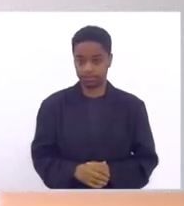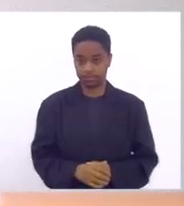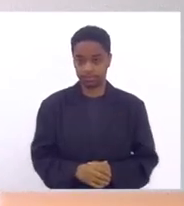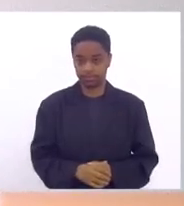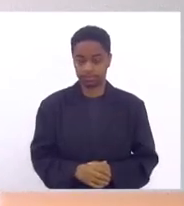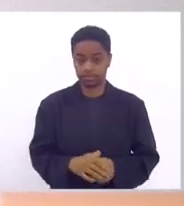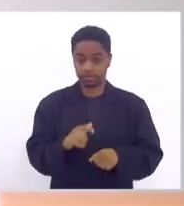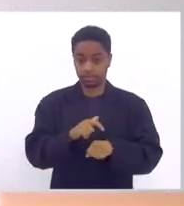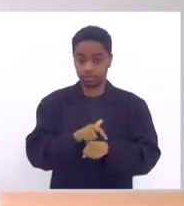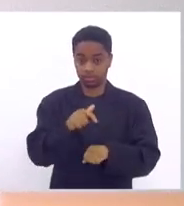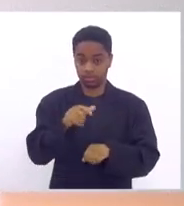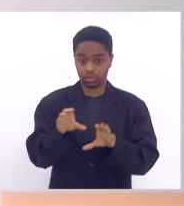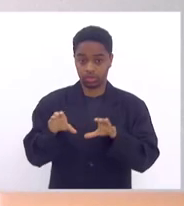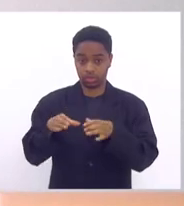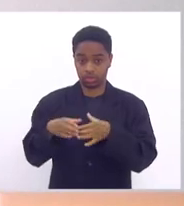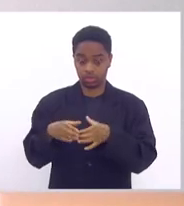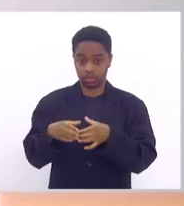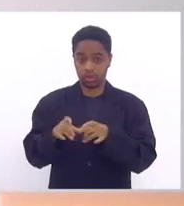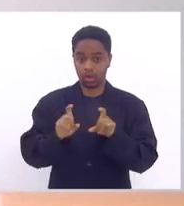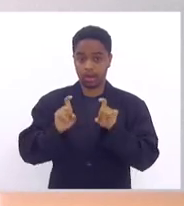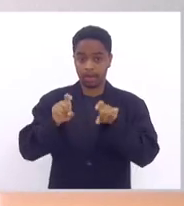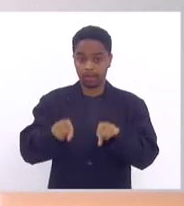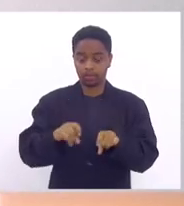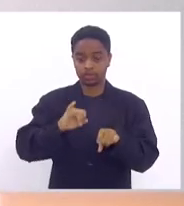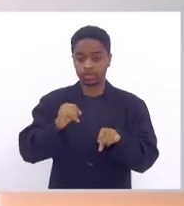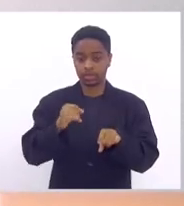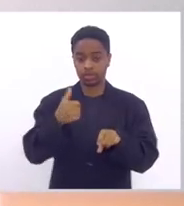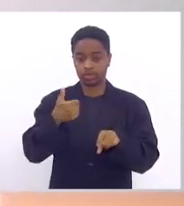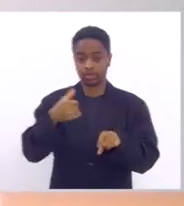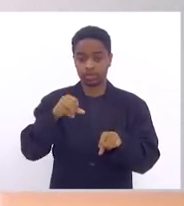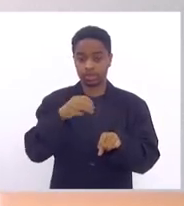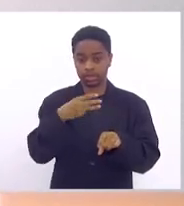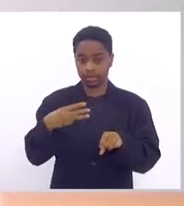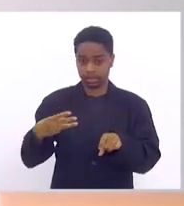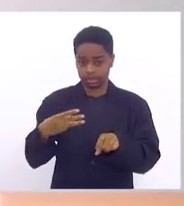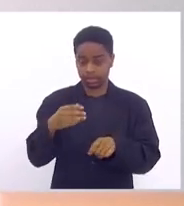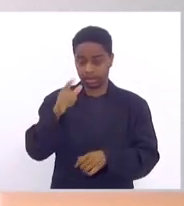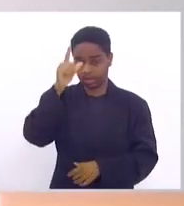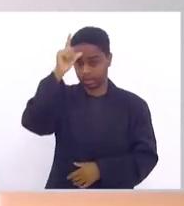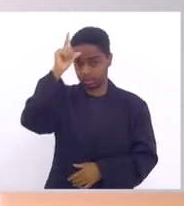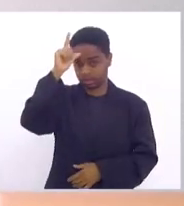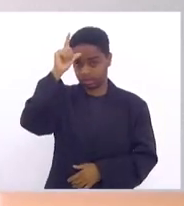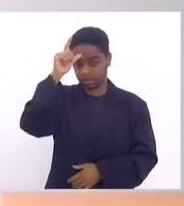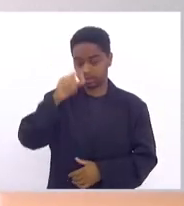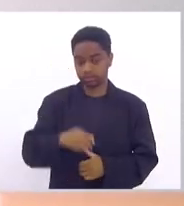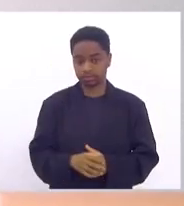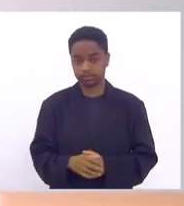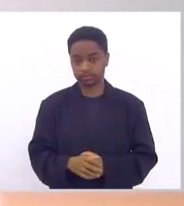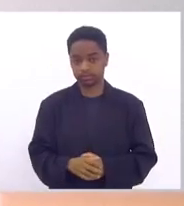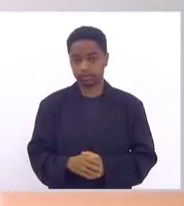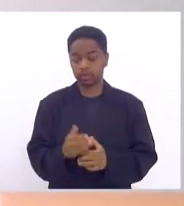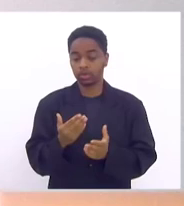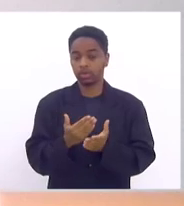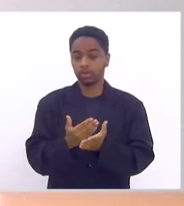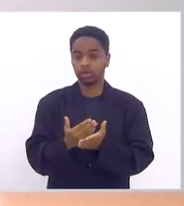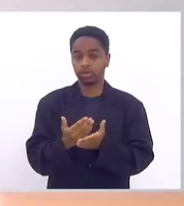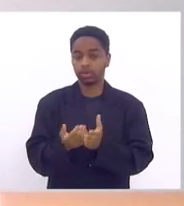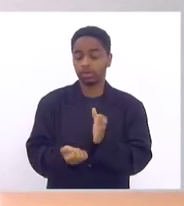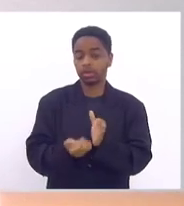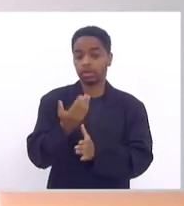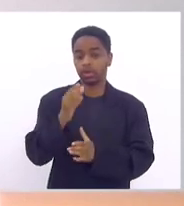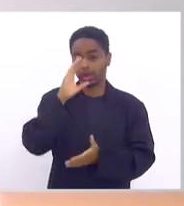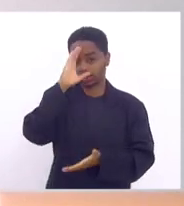quadrilha tomou posse lá em janeiro de 33 da Alemanha aquela quadrilha eles rapidamente desenvolveram uma tese de que